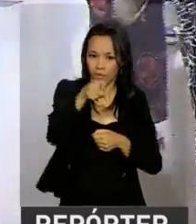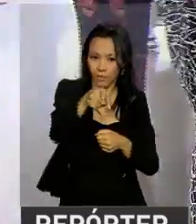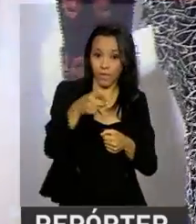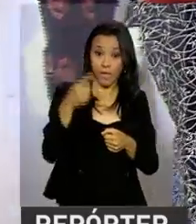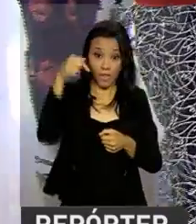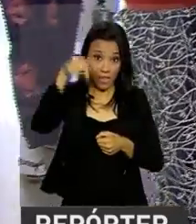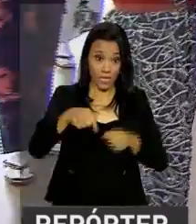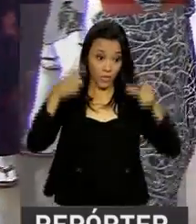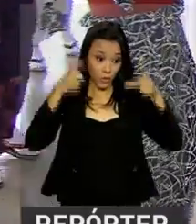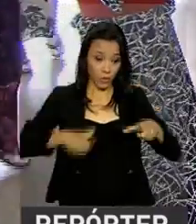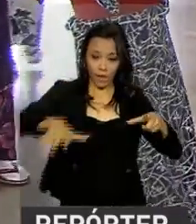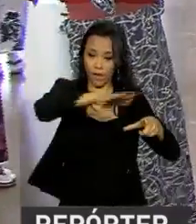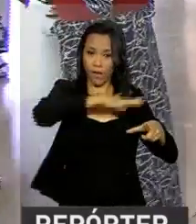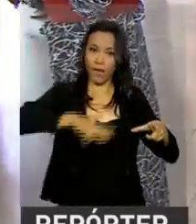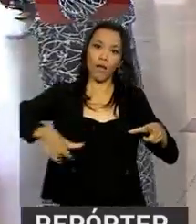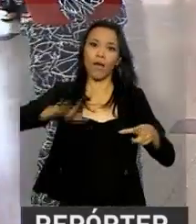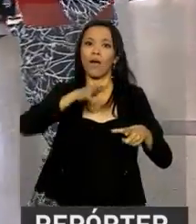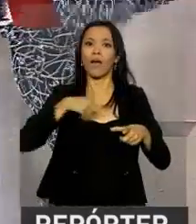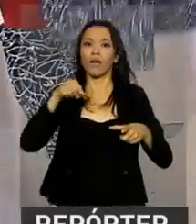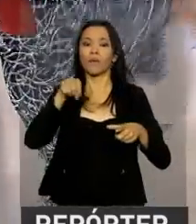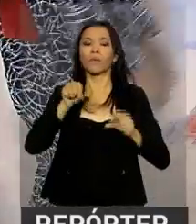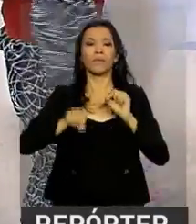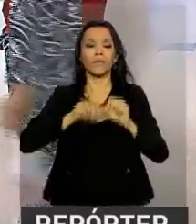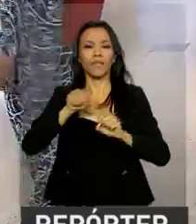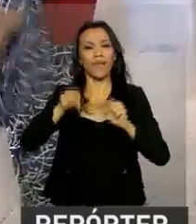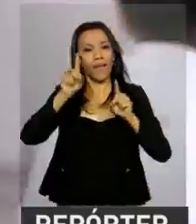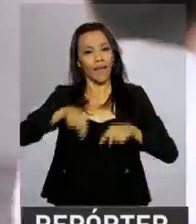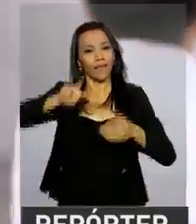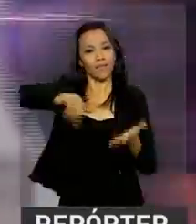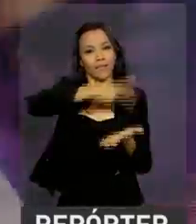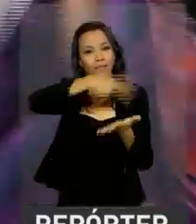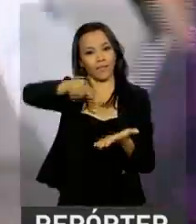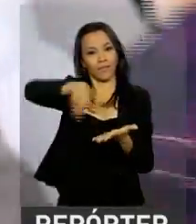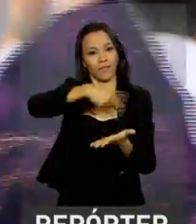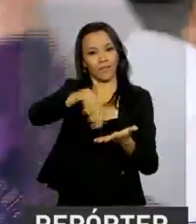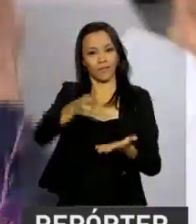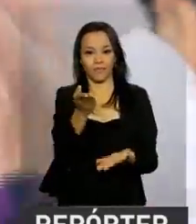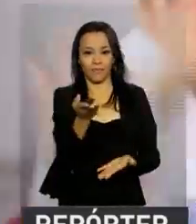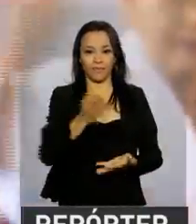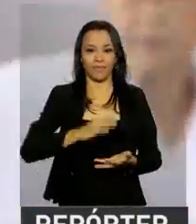Nesse centro japonês, o carro-chefe é a dança.